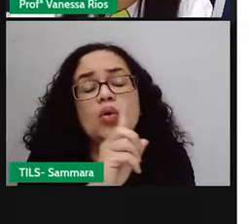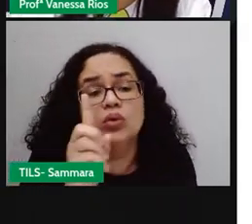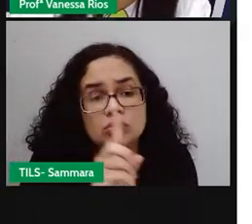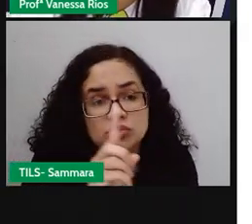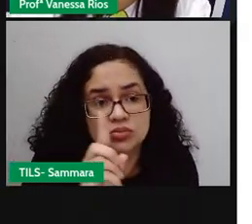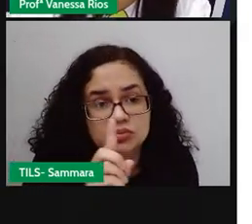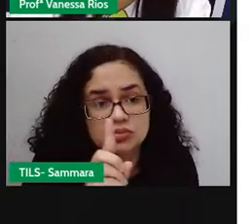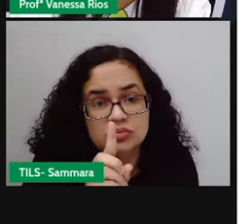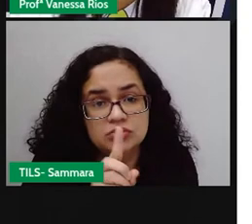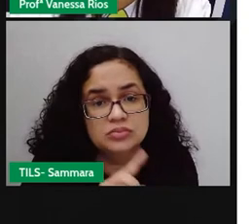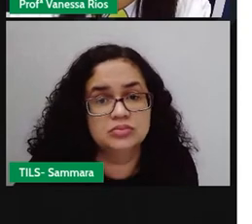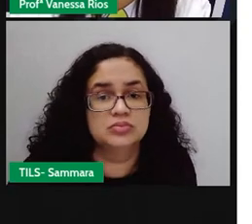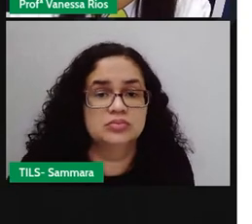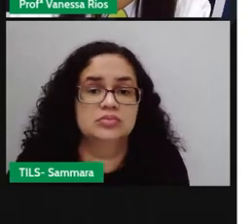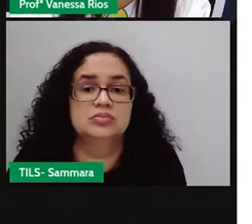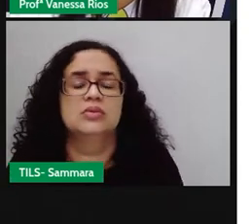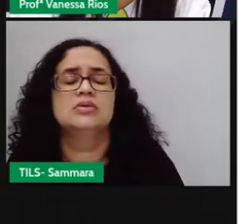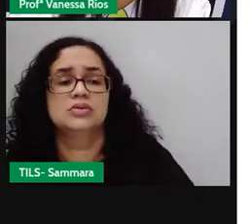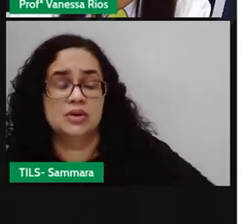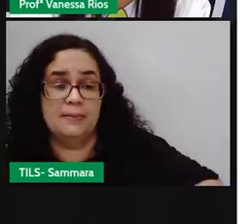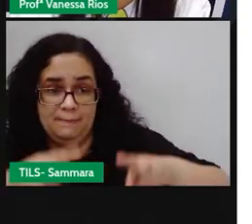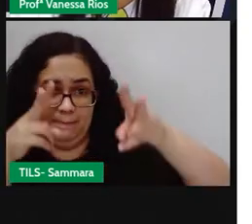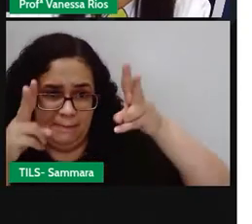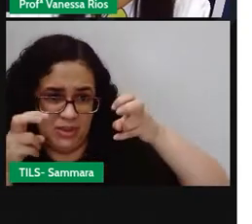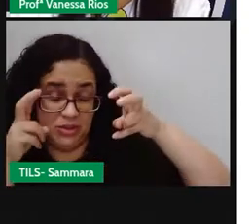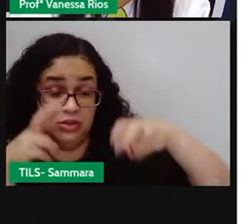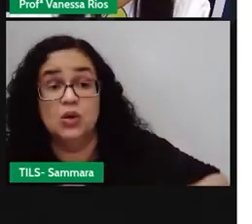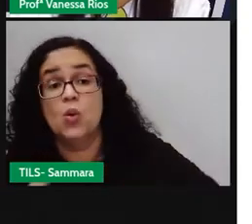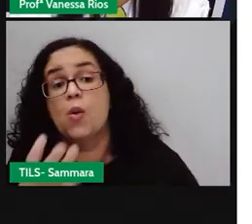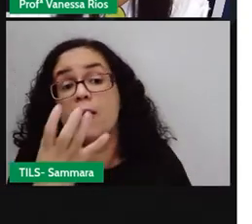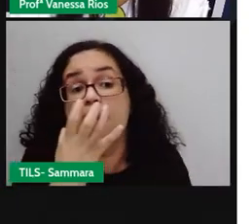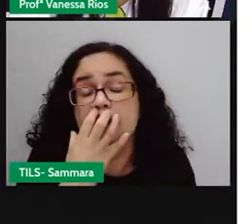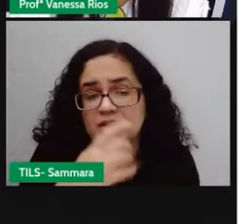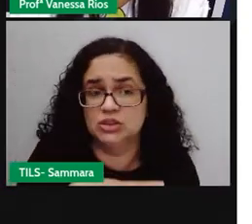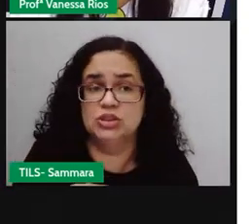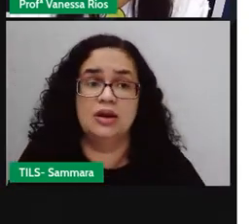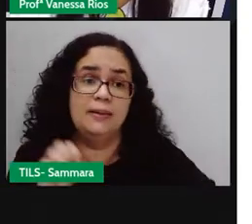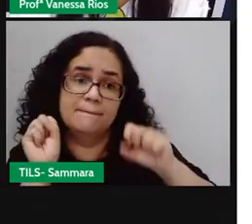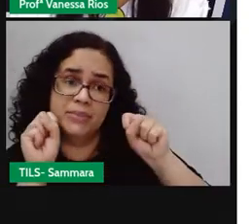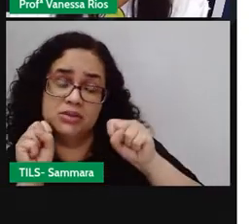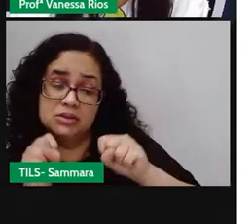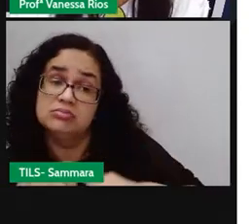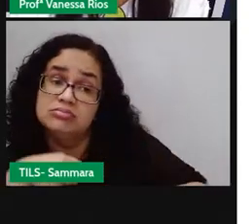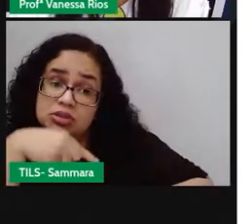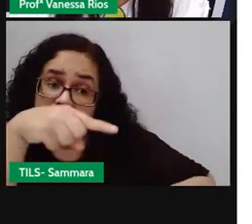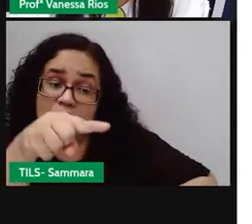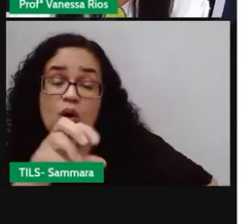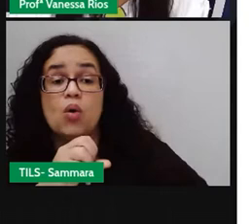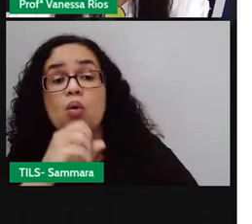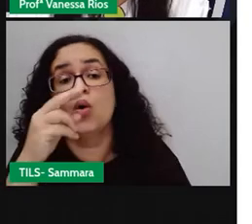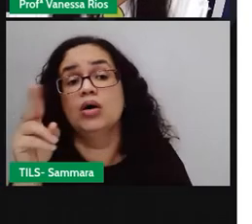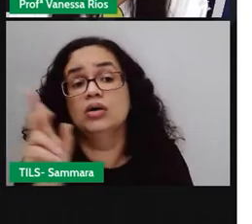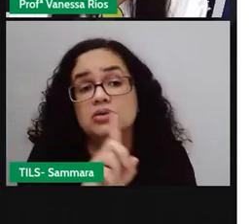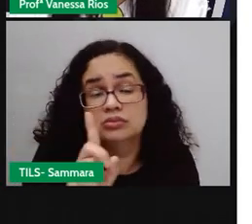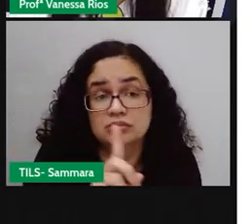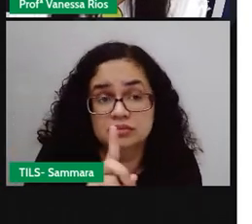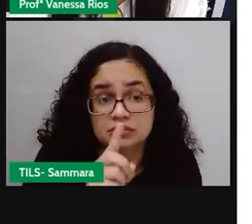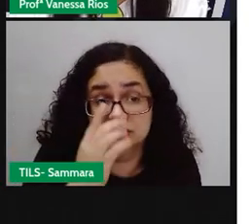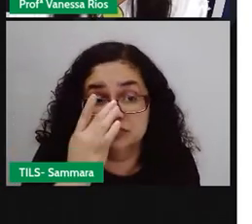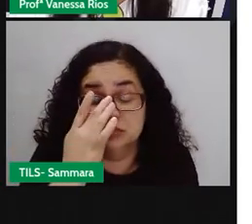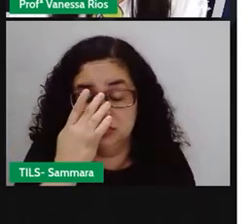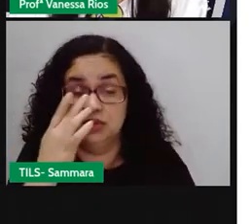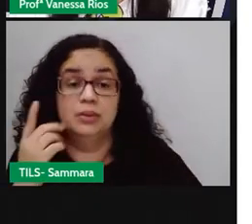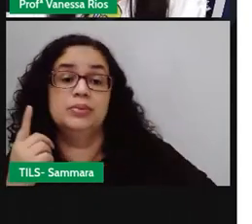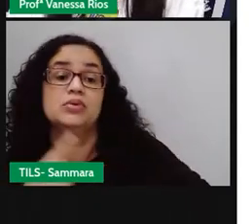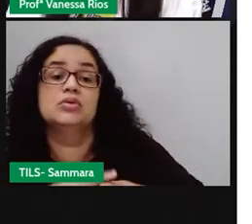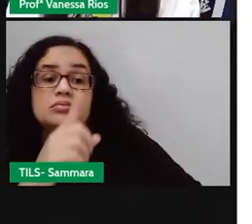poderia? A gente percebe aí, né? O cachorro tinha a possibilidade de vir e não veio.